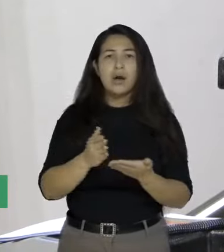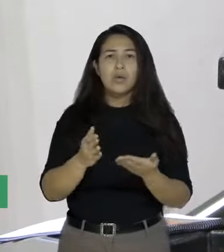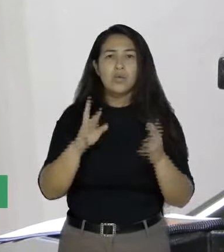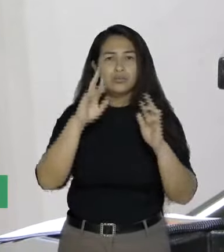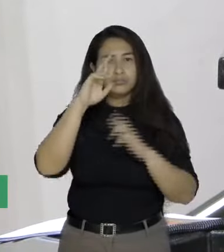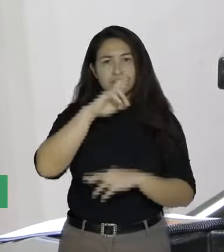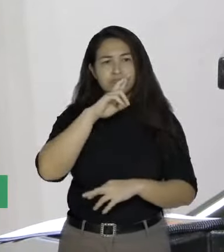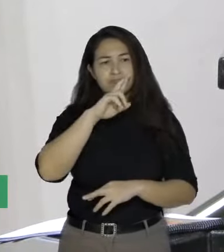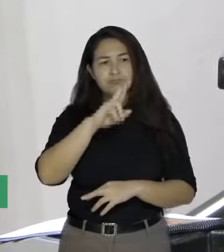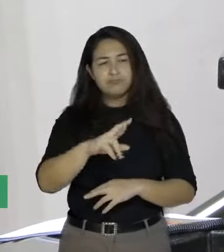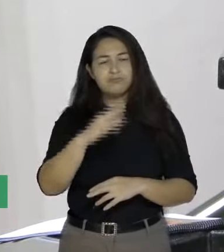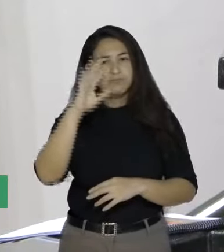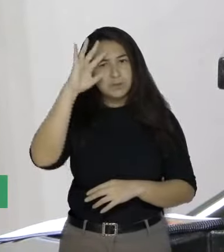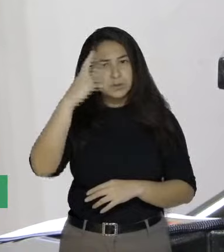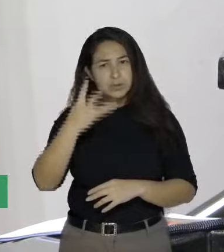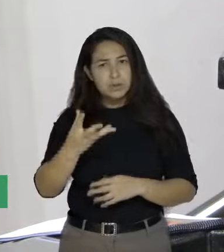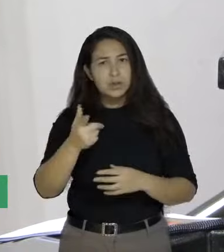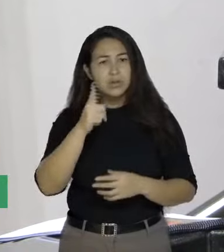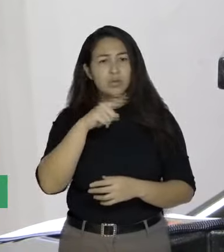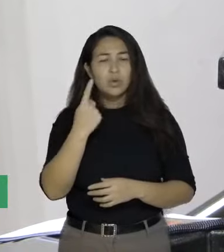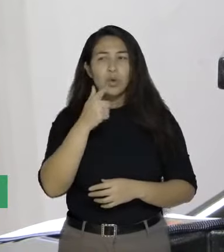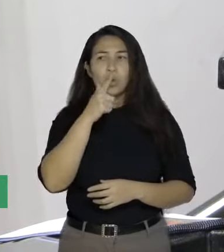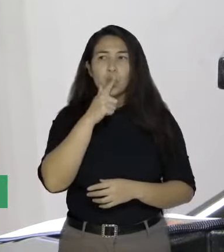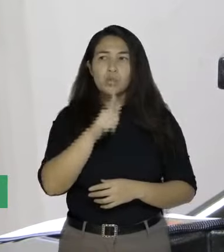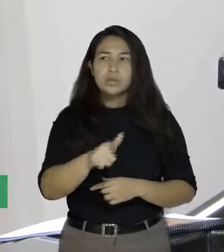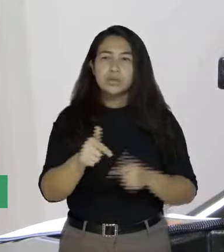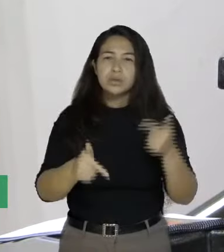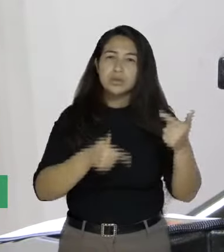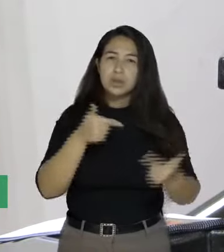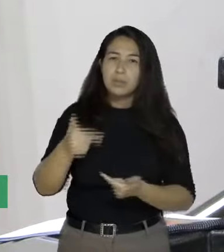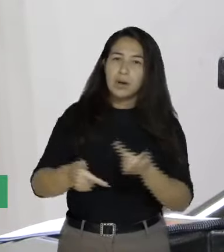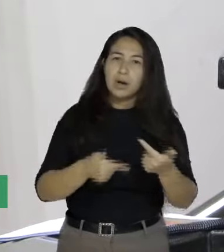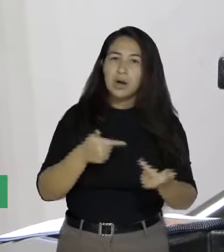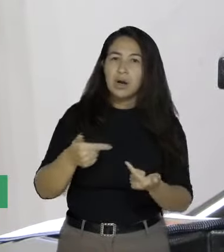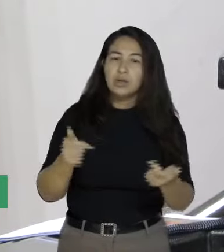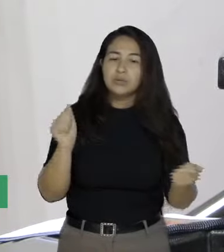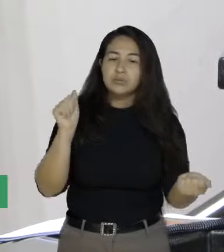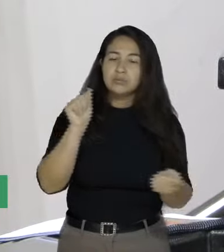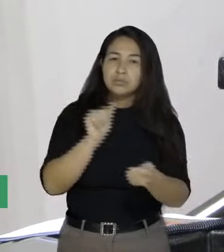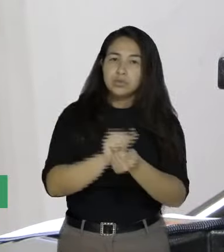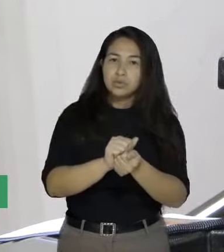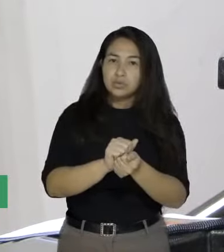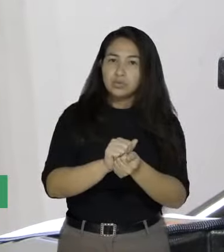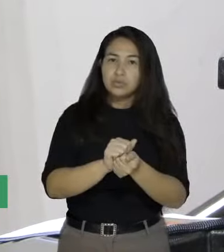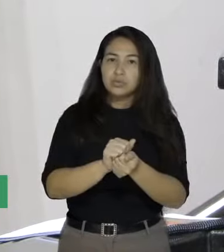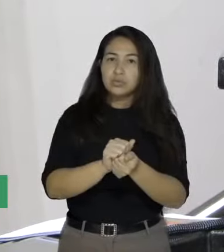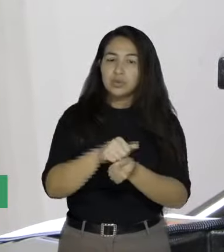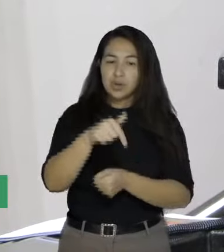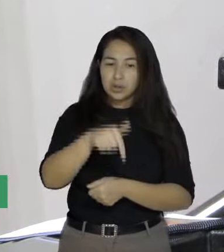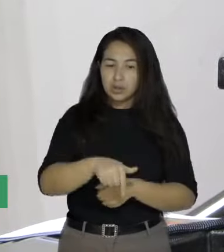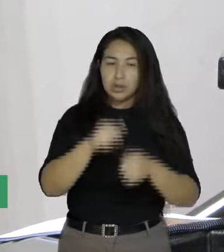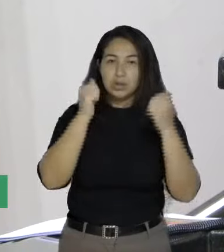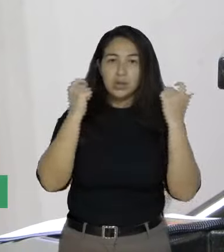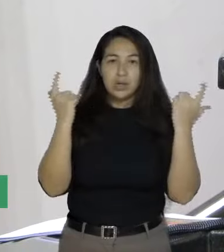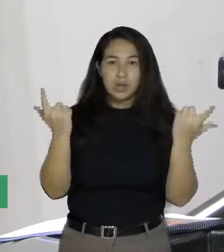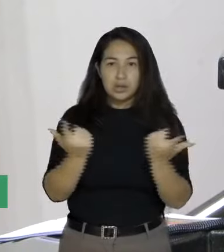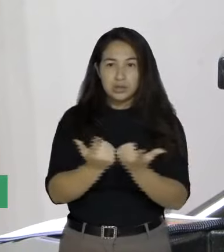nós alcançamos mediante um trabalho conjunto com esta casa